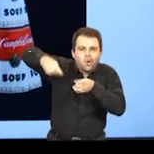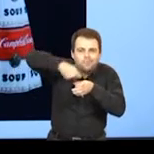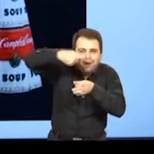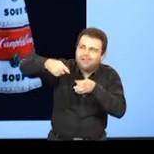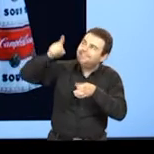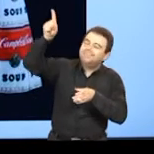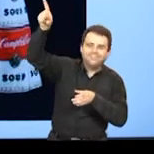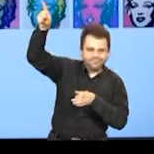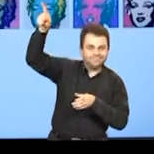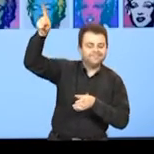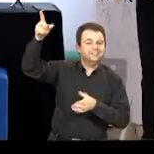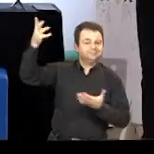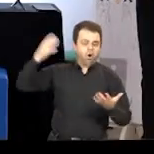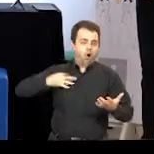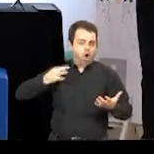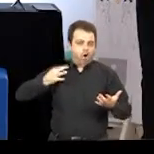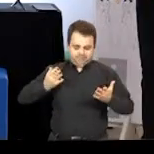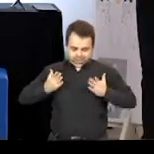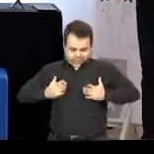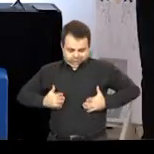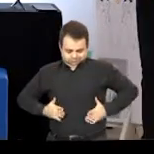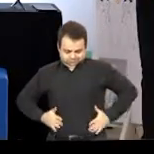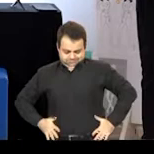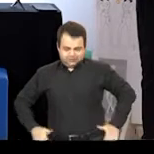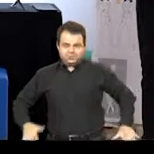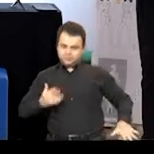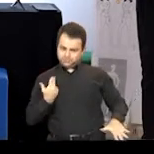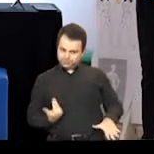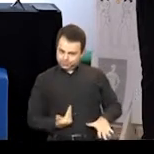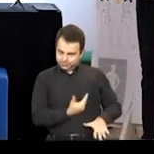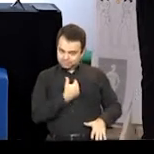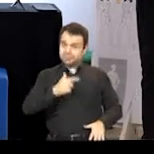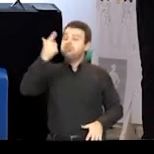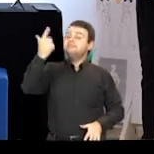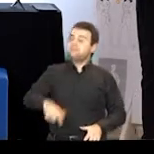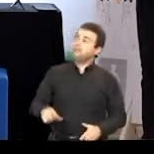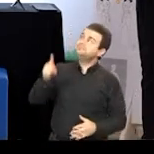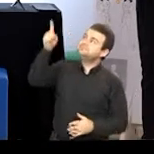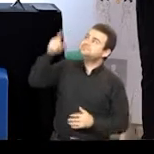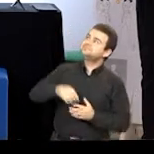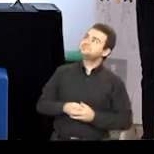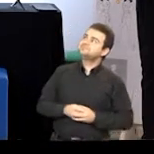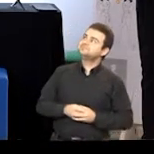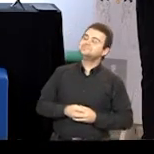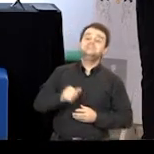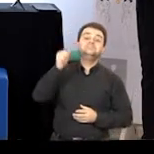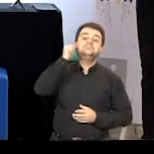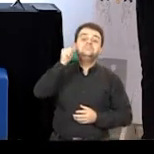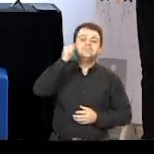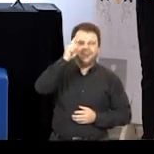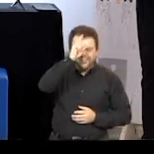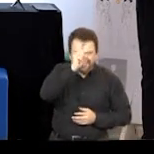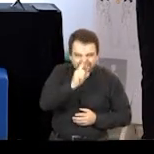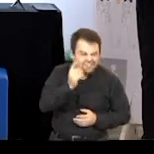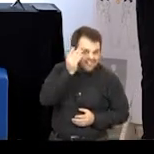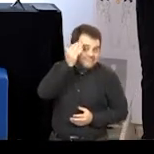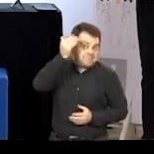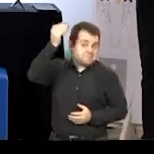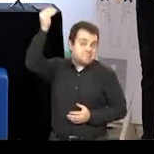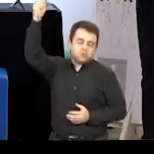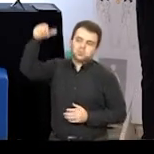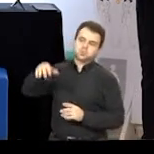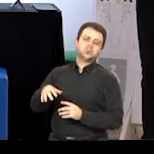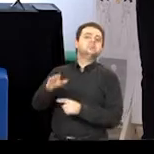transformada num vestido. Aqui a sua serigrafia representando esta personagem icônica